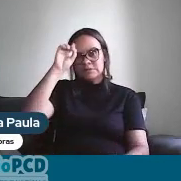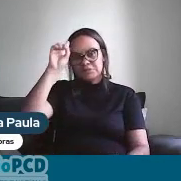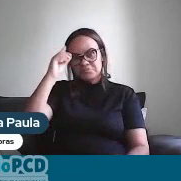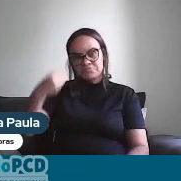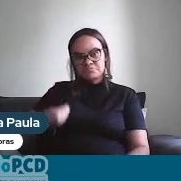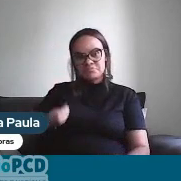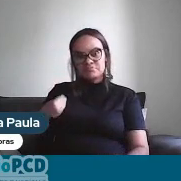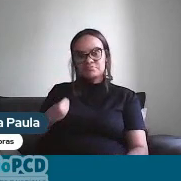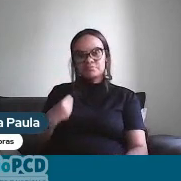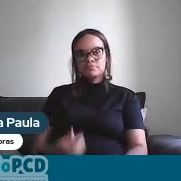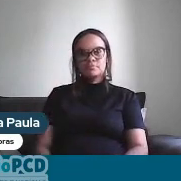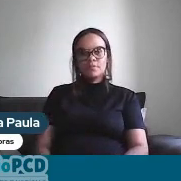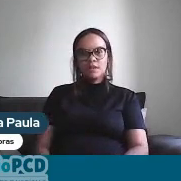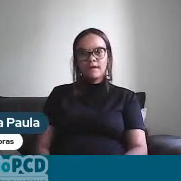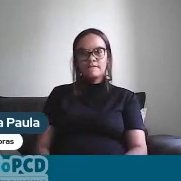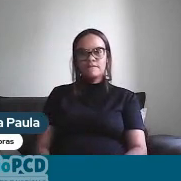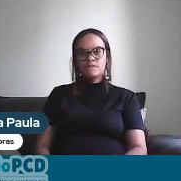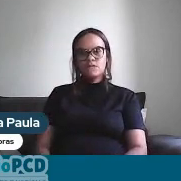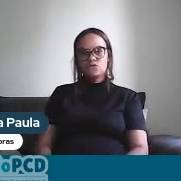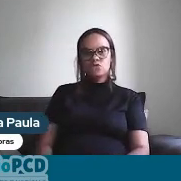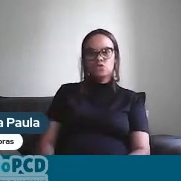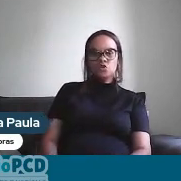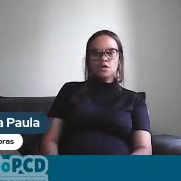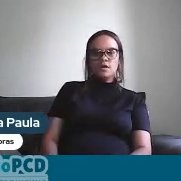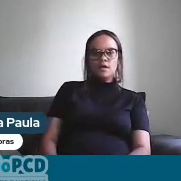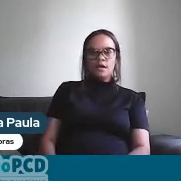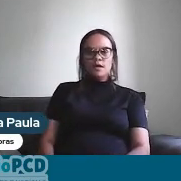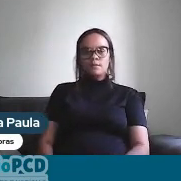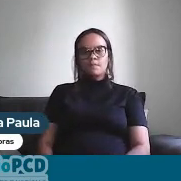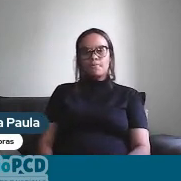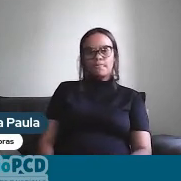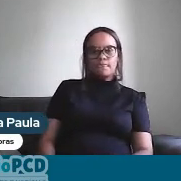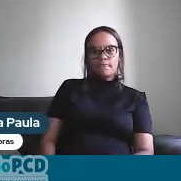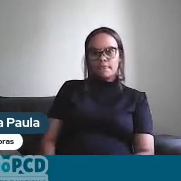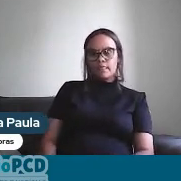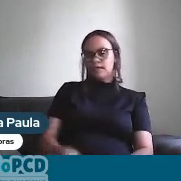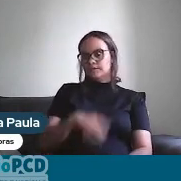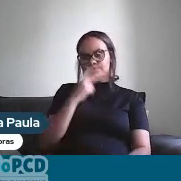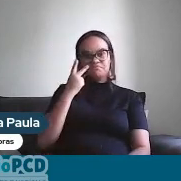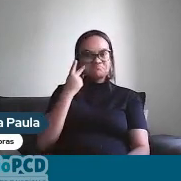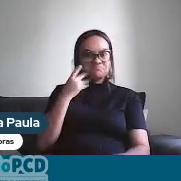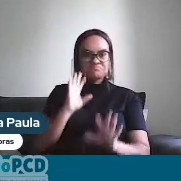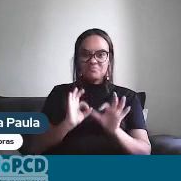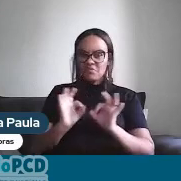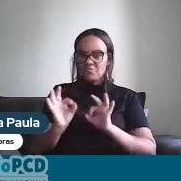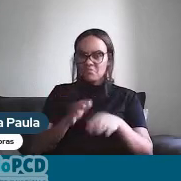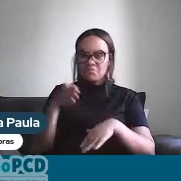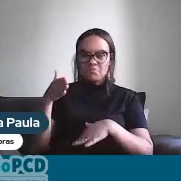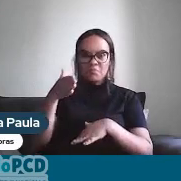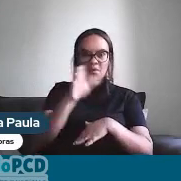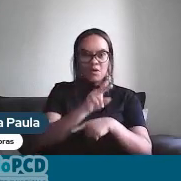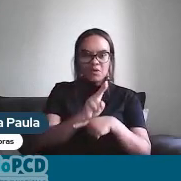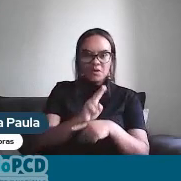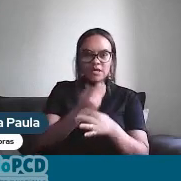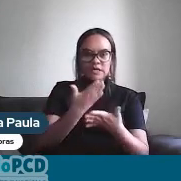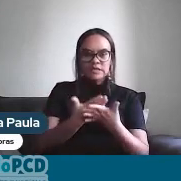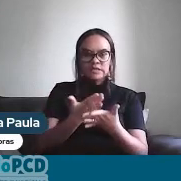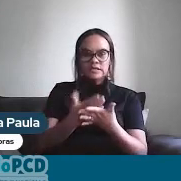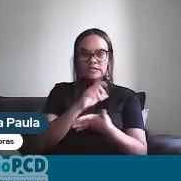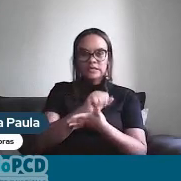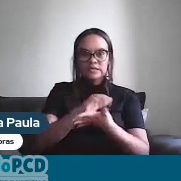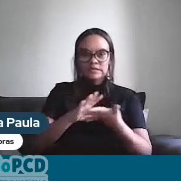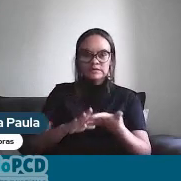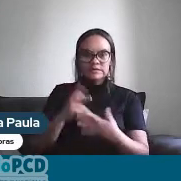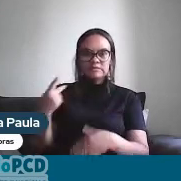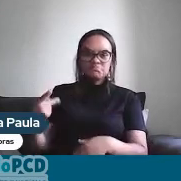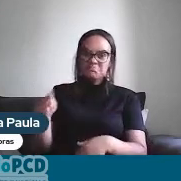vida aparentemente, para quem olha por fora, e normal, né? Ela trabalha, estuda, tem as atividades